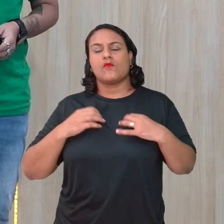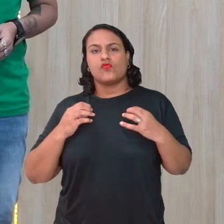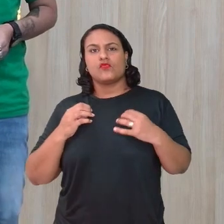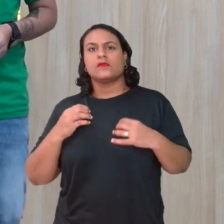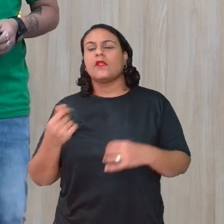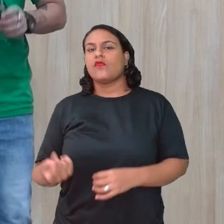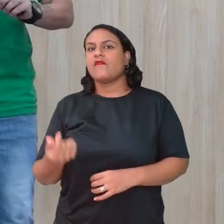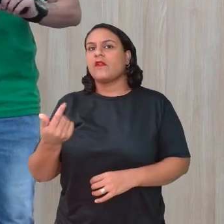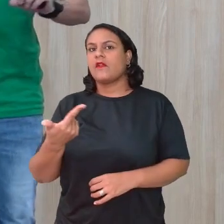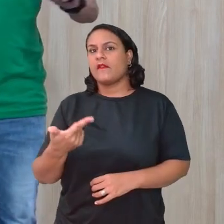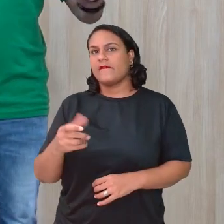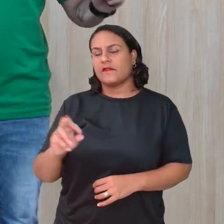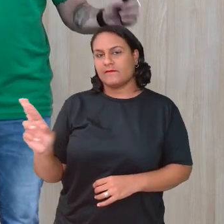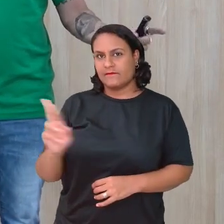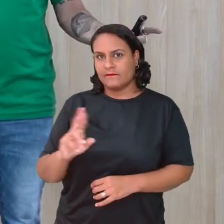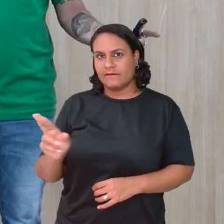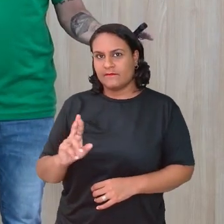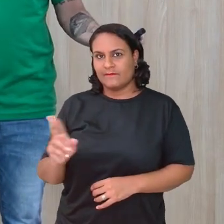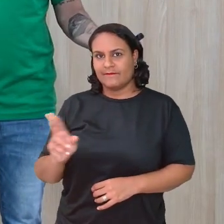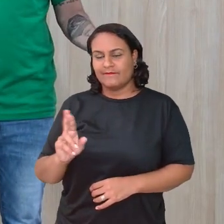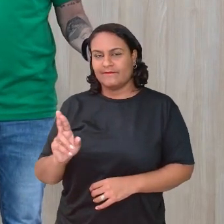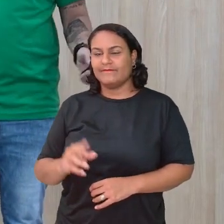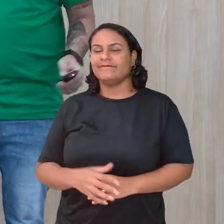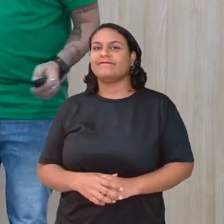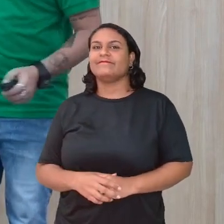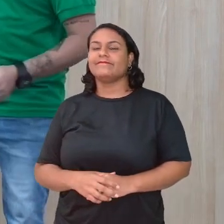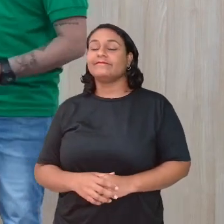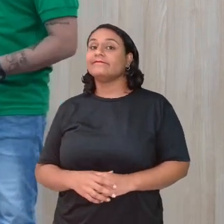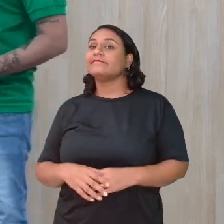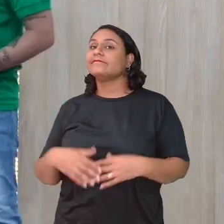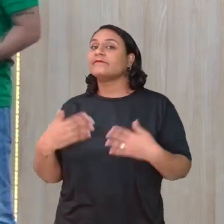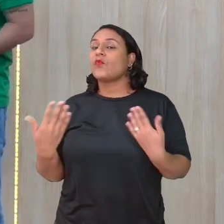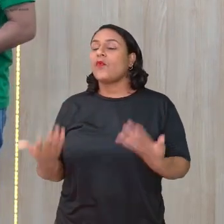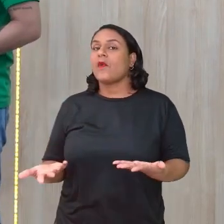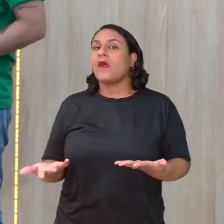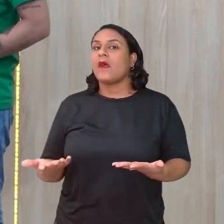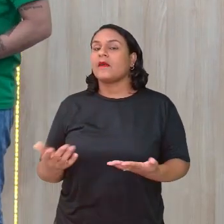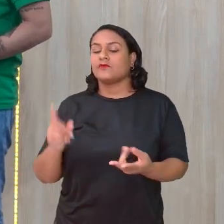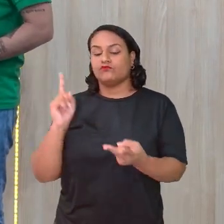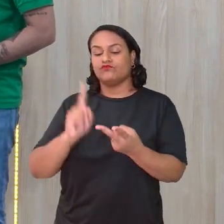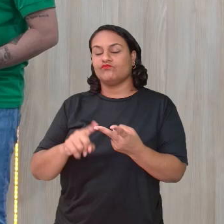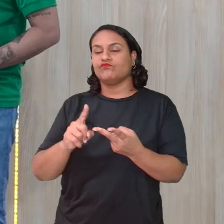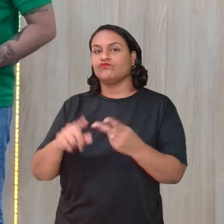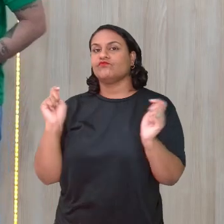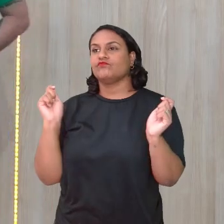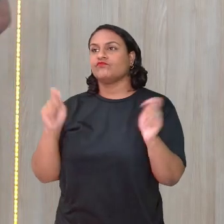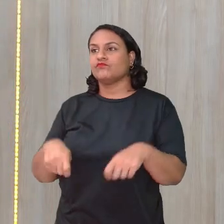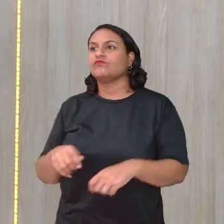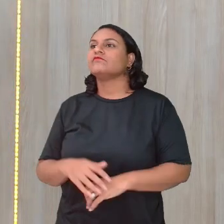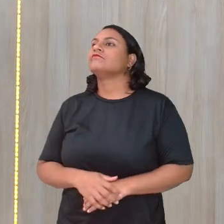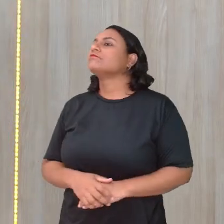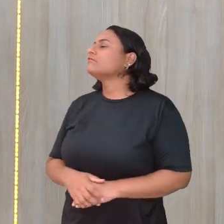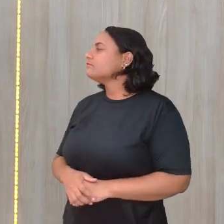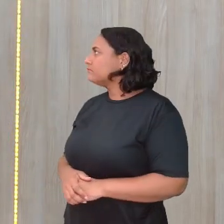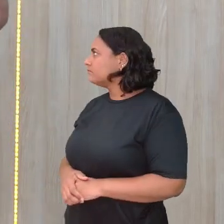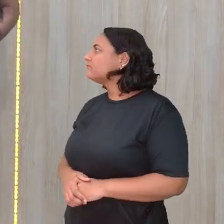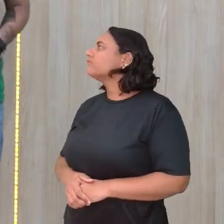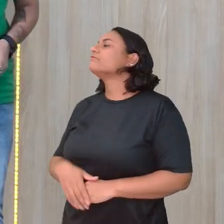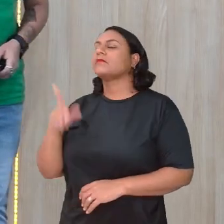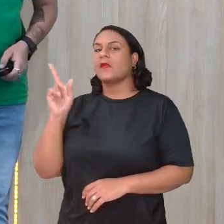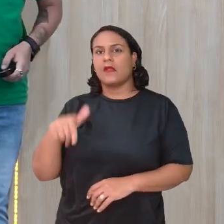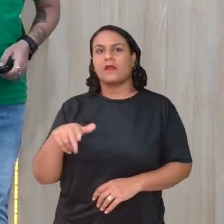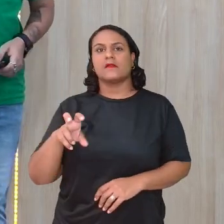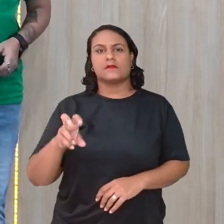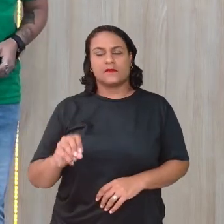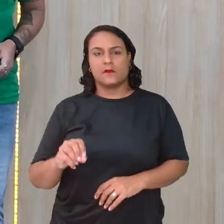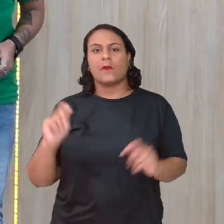de R$20 naquela arara de blusas ali. E quais são os casos possíveis? Ou seja, são 50